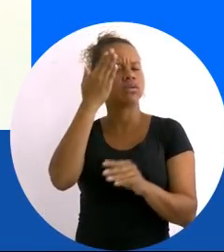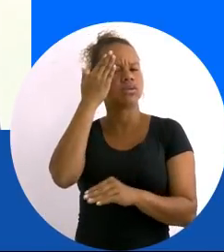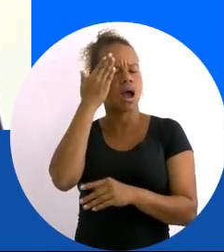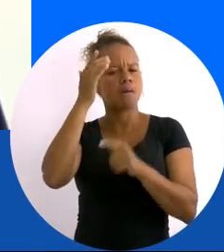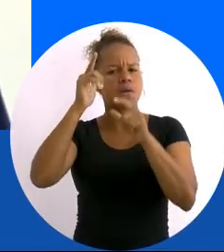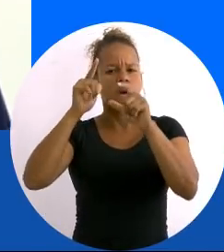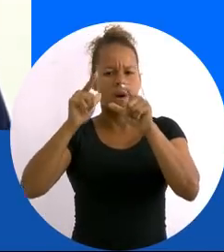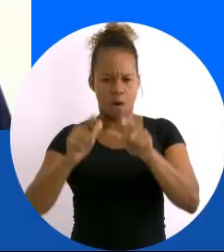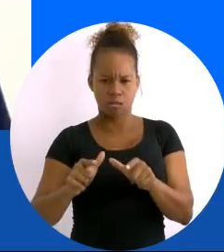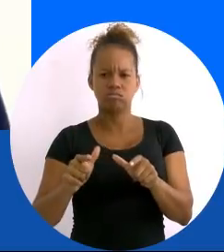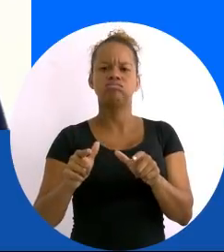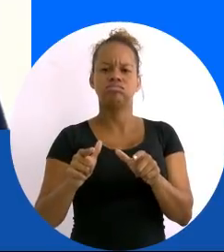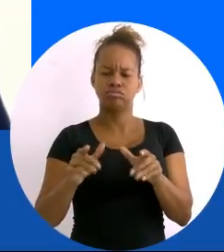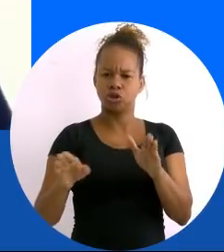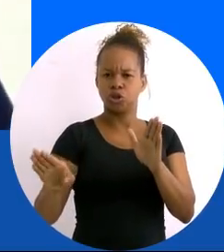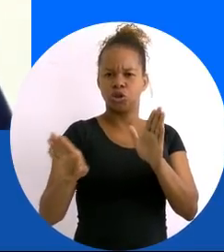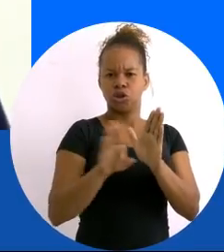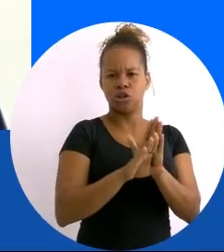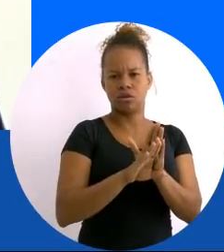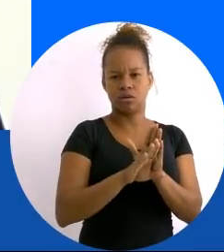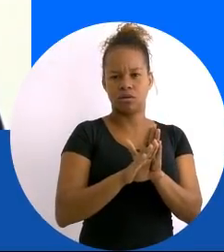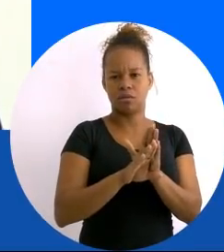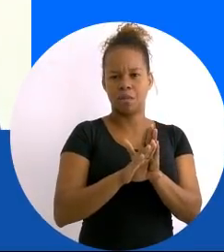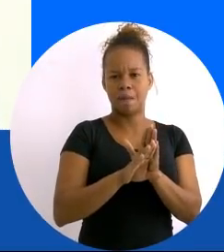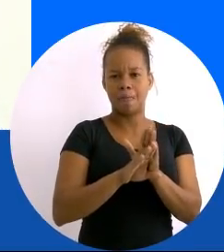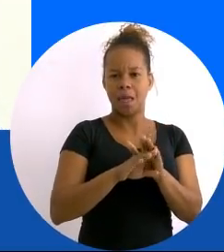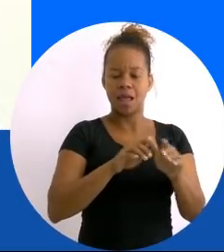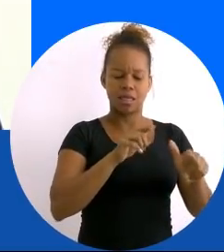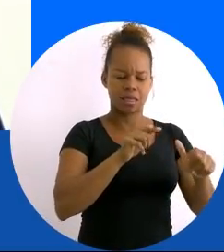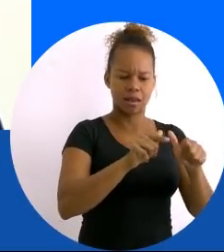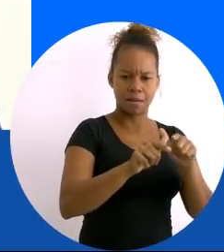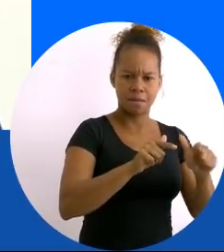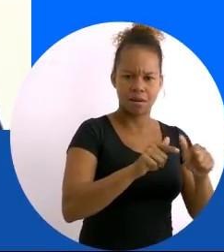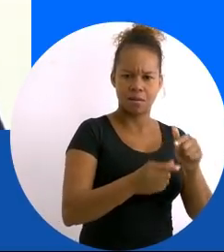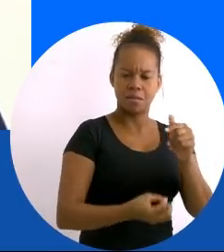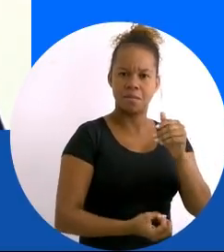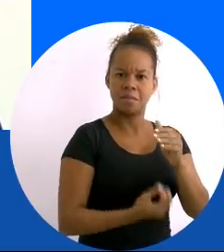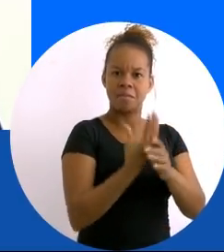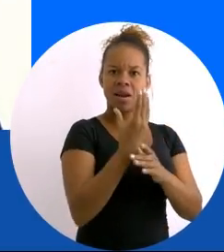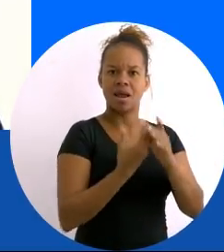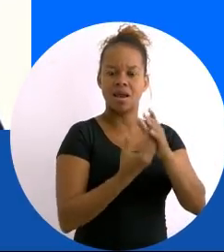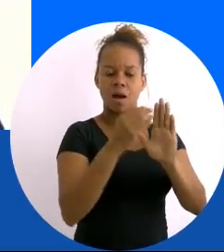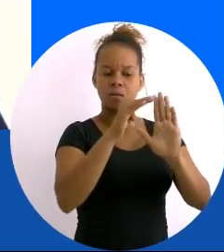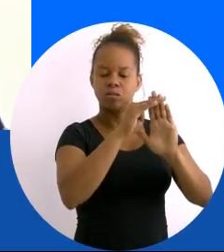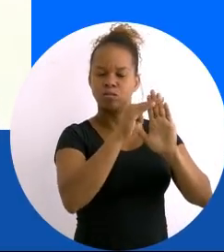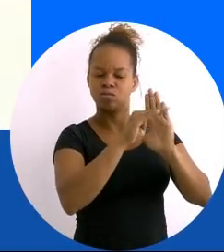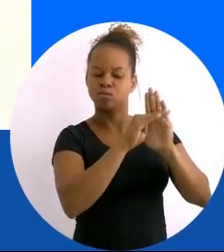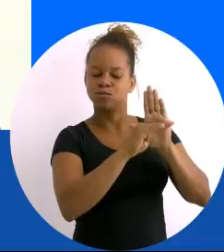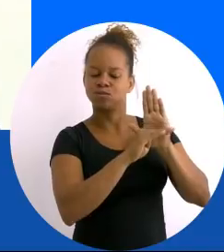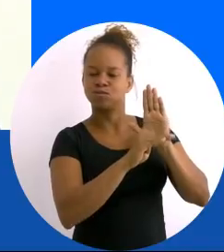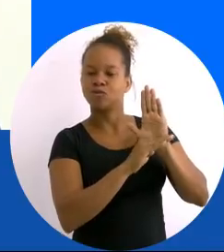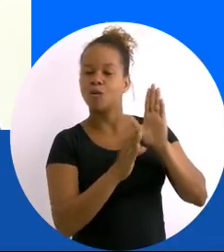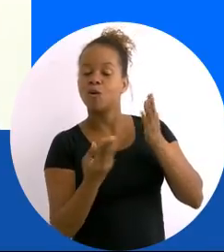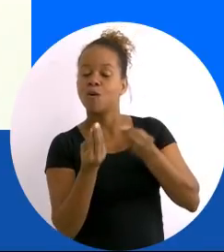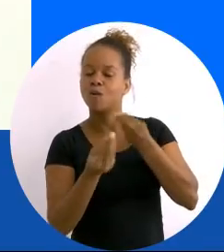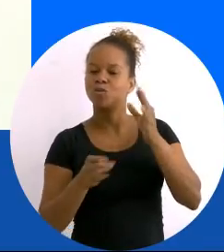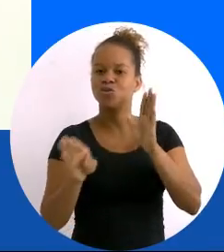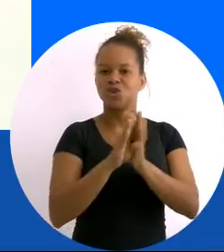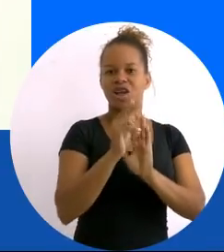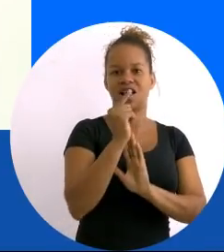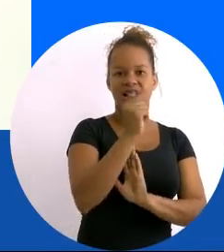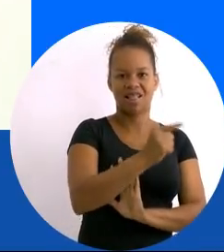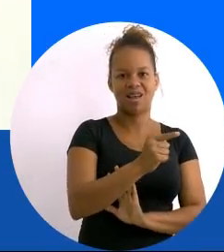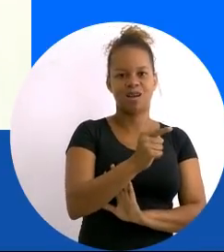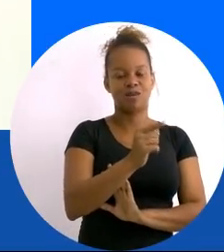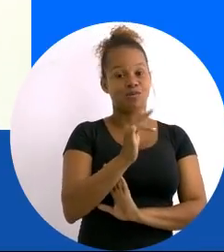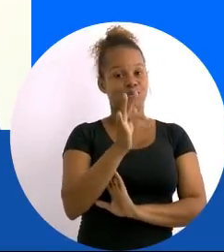sabe onde você pretende chegar e trabalhou para criar um plano de como você pretende chegar lá,